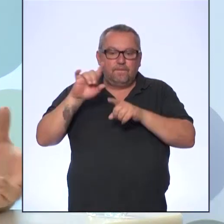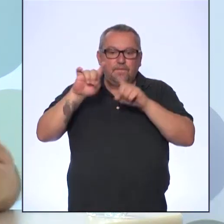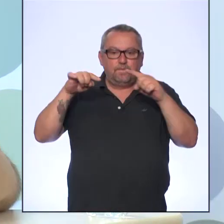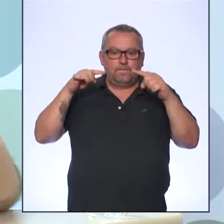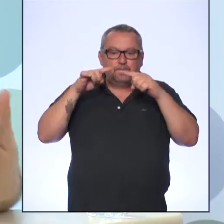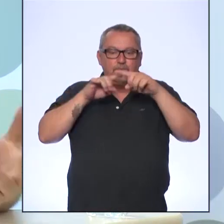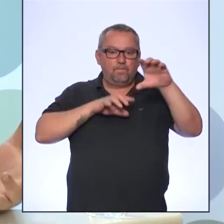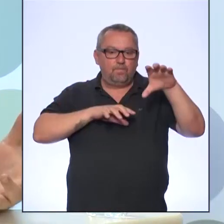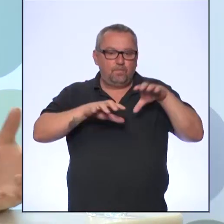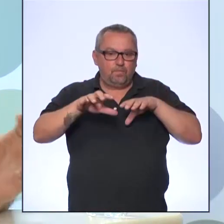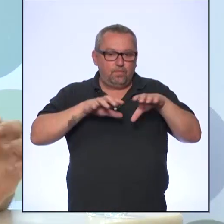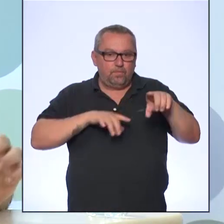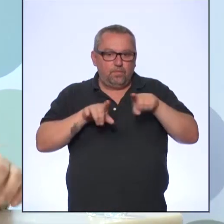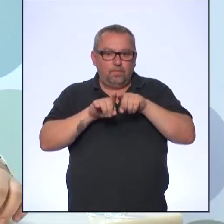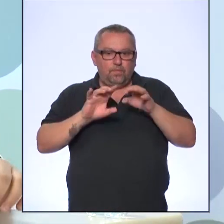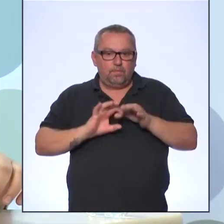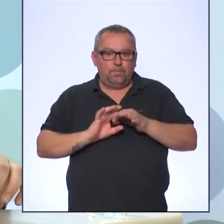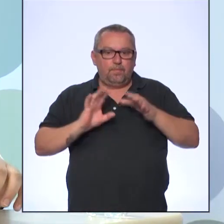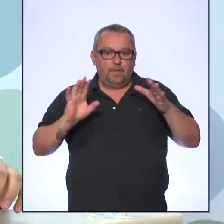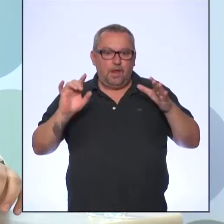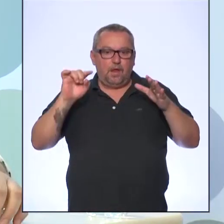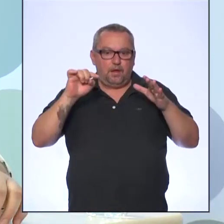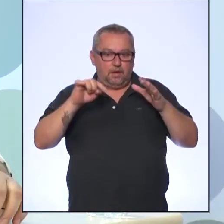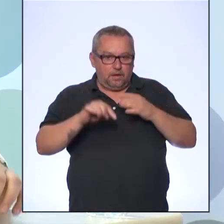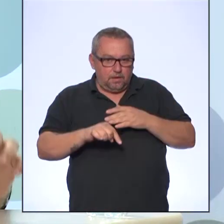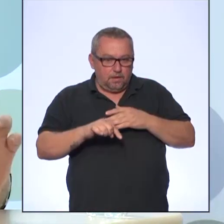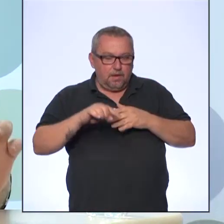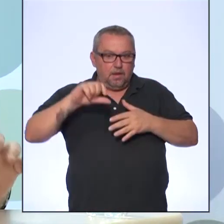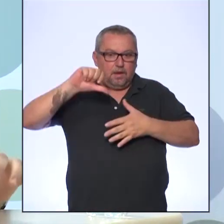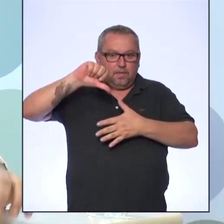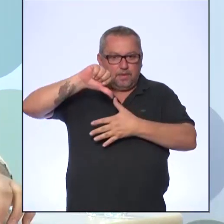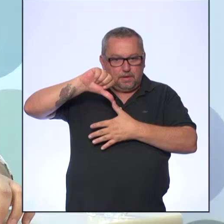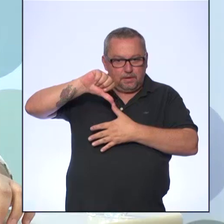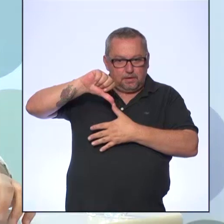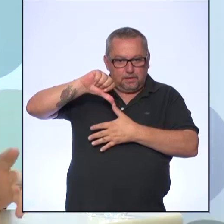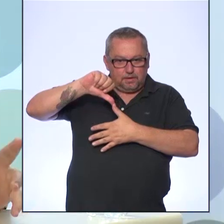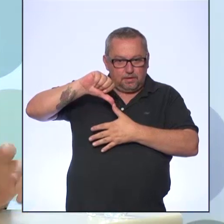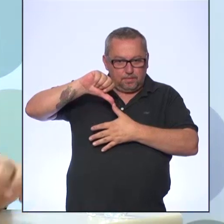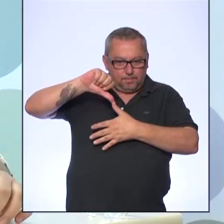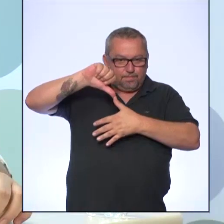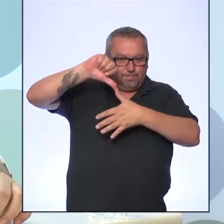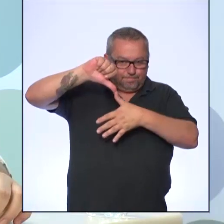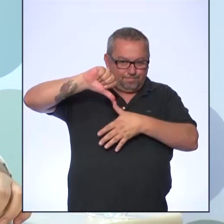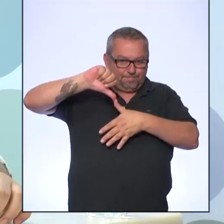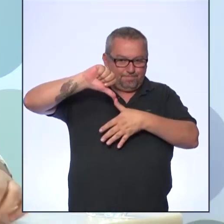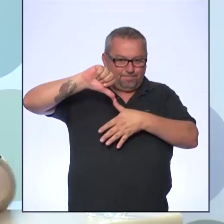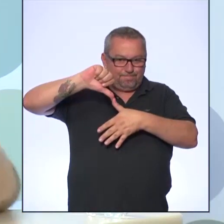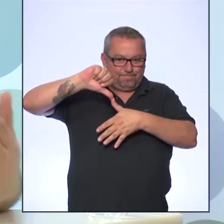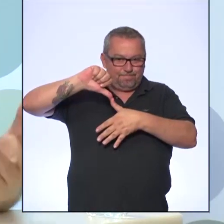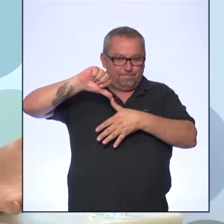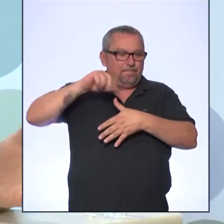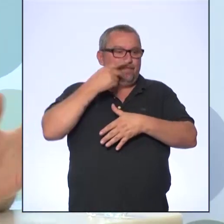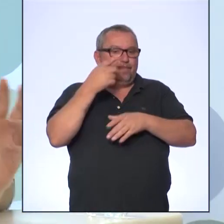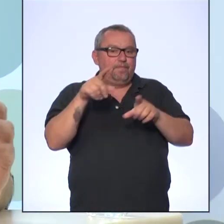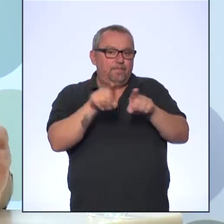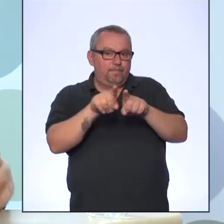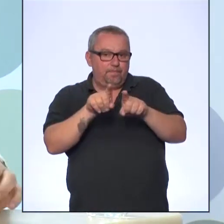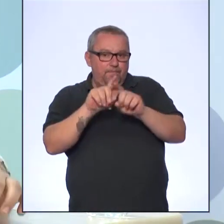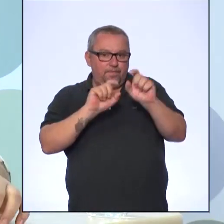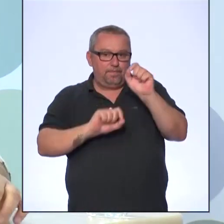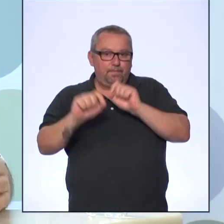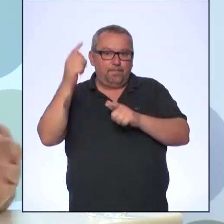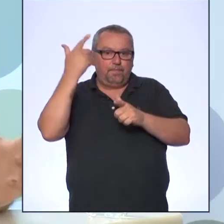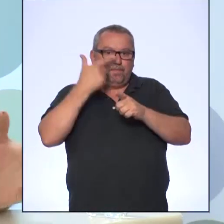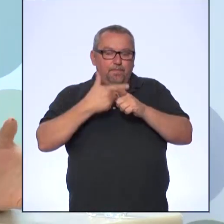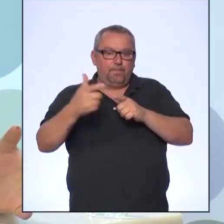dos movimentos emancipatórios aqui na América Latina. Falamos um pouco